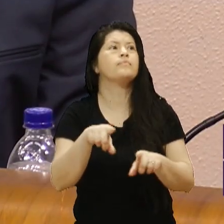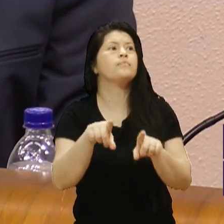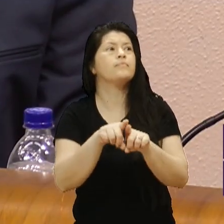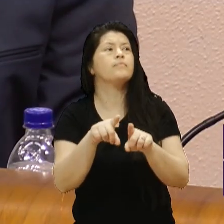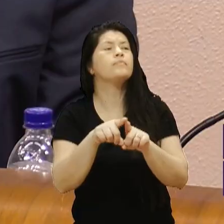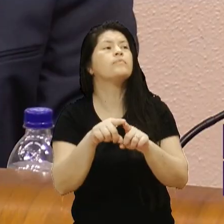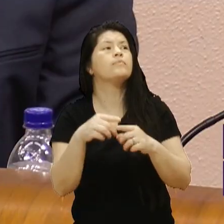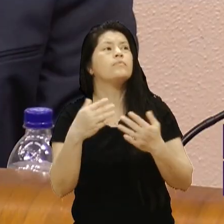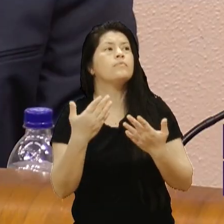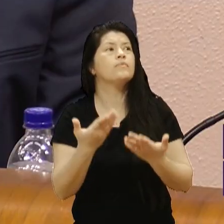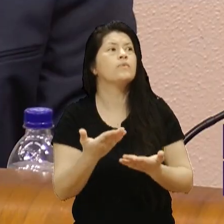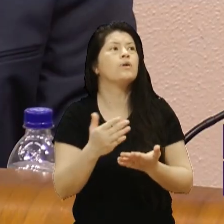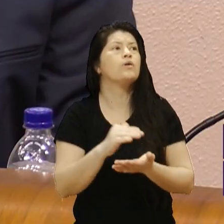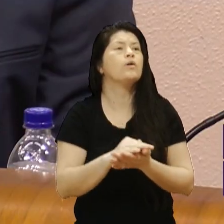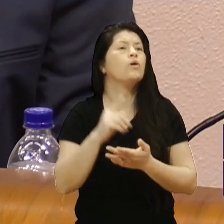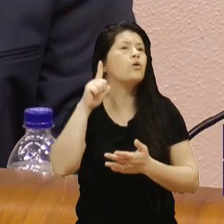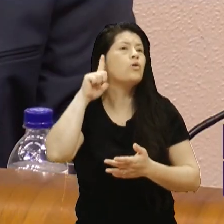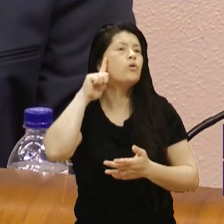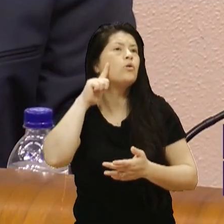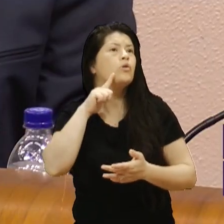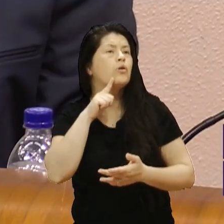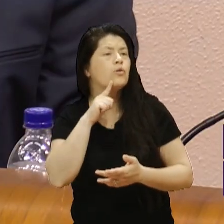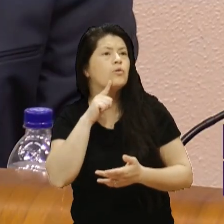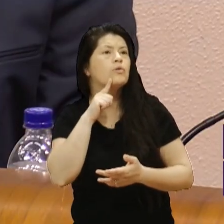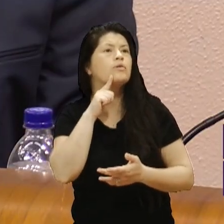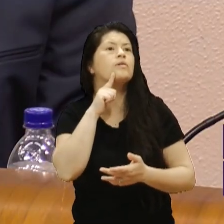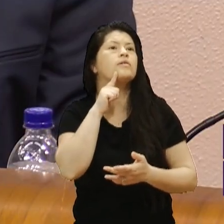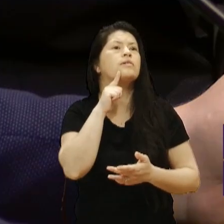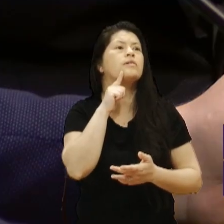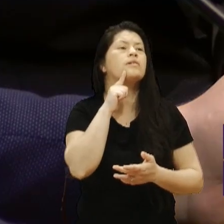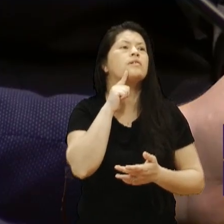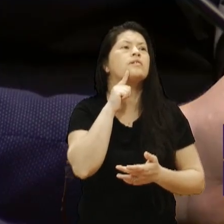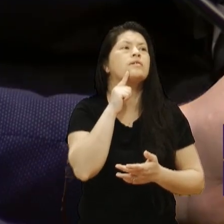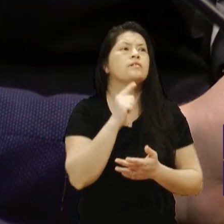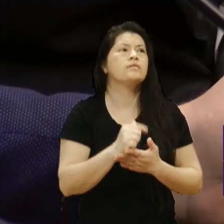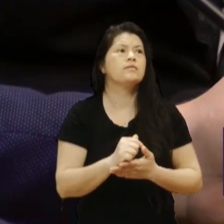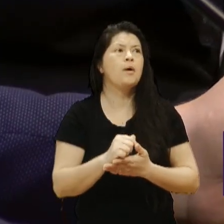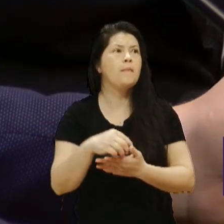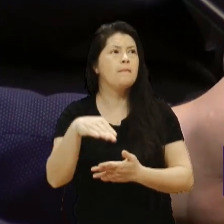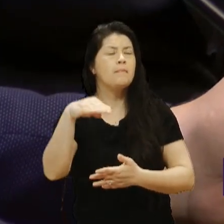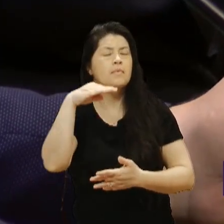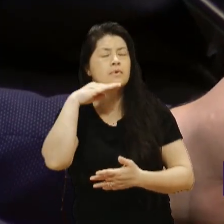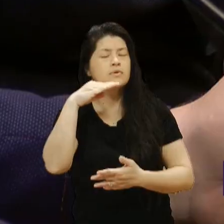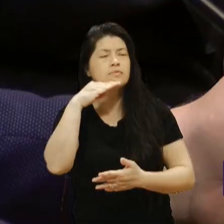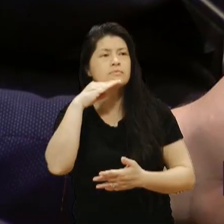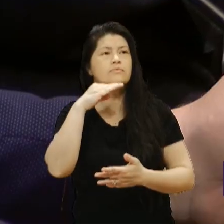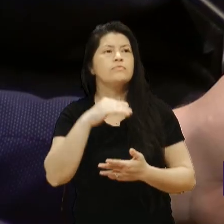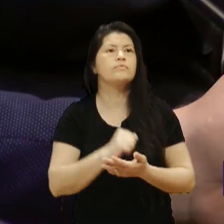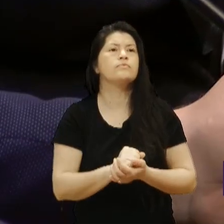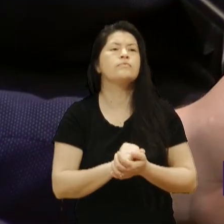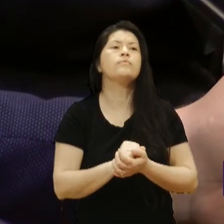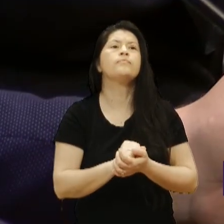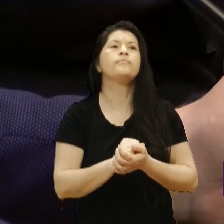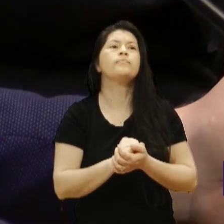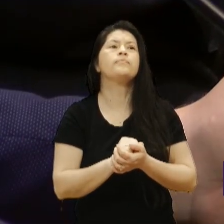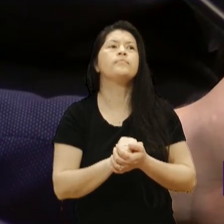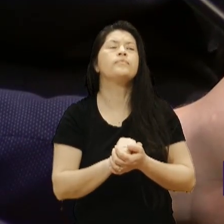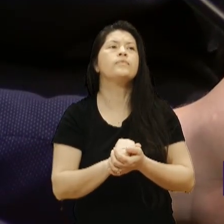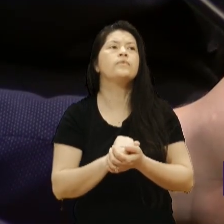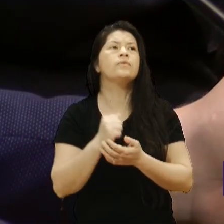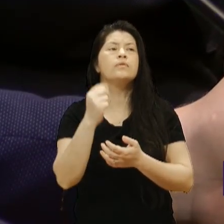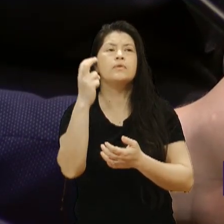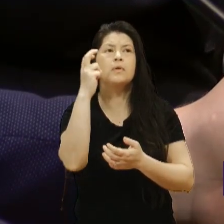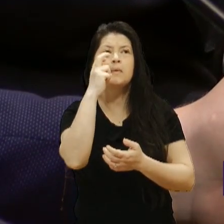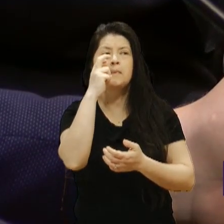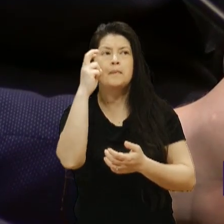vice-presidente, vereador Lucas Carenhato, segundo vice-presidente, vereador Alexandre Bortoluz, primeiro secretário, e a vereadora Andressa